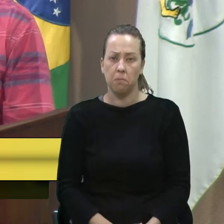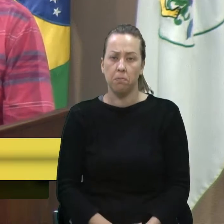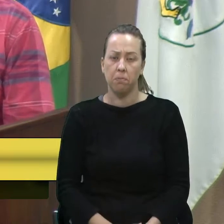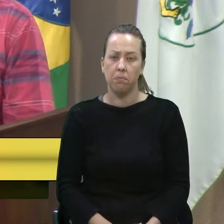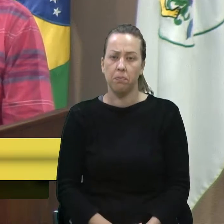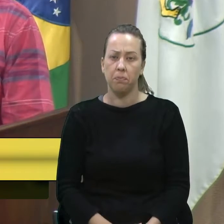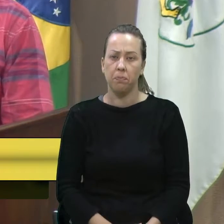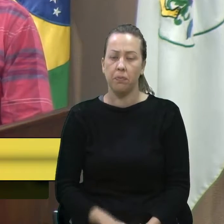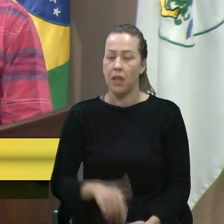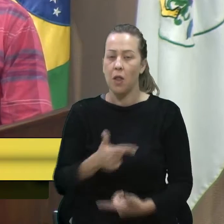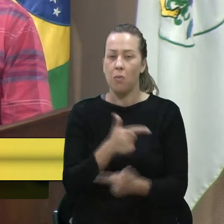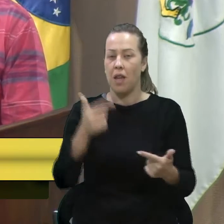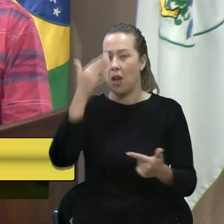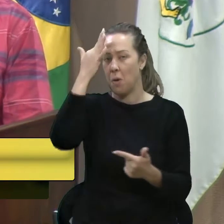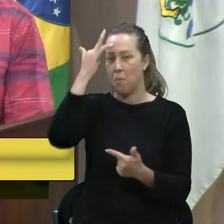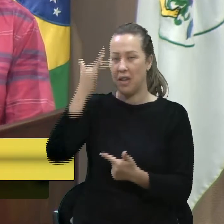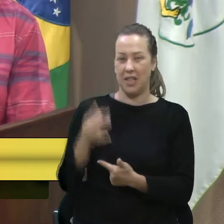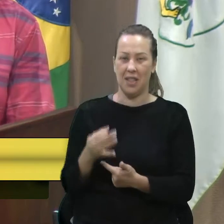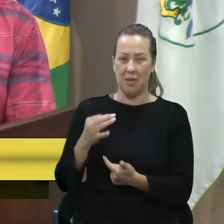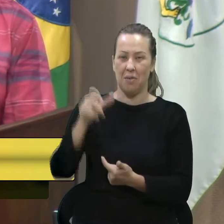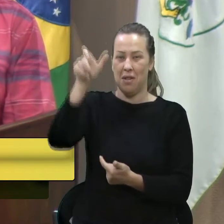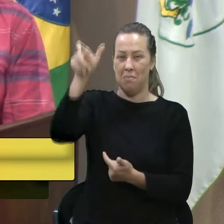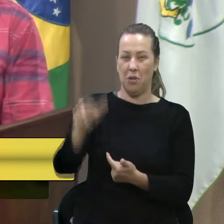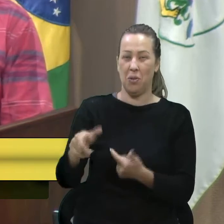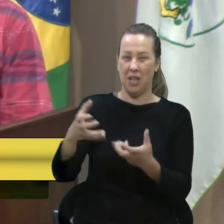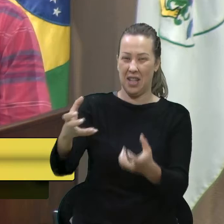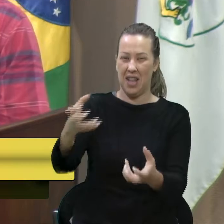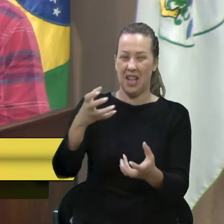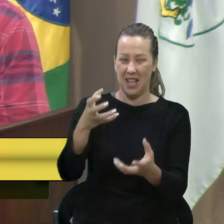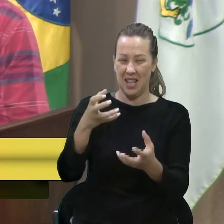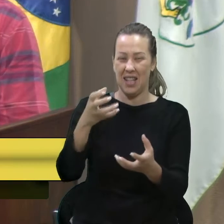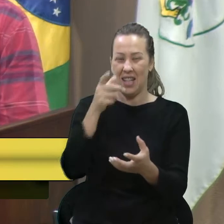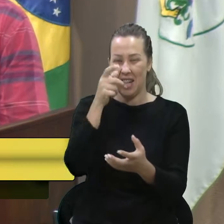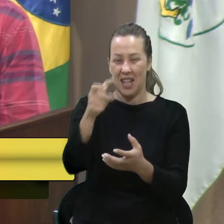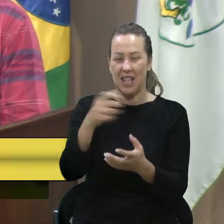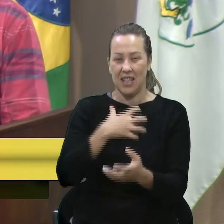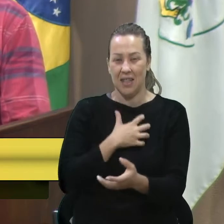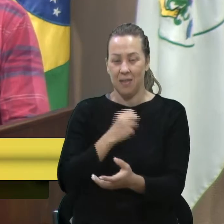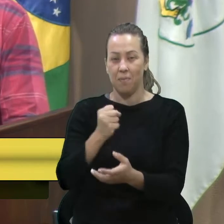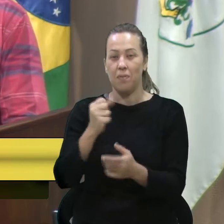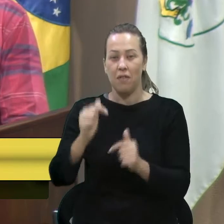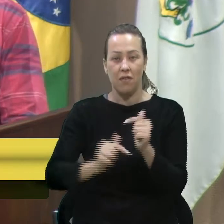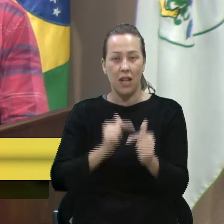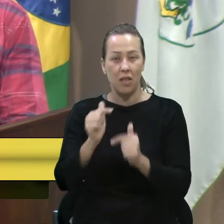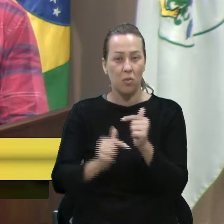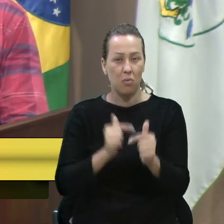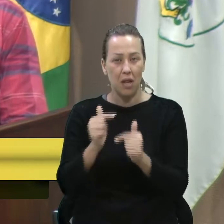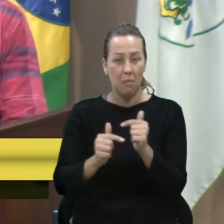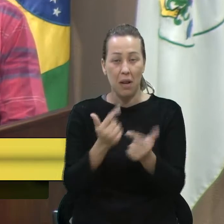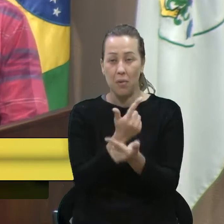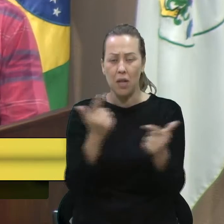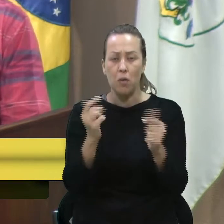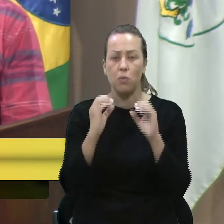É incompreendida. Por isso, o CVV faz um serviço de apoio emocional sem julgamento.